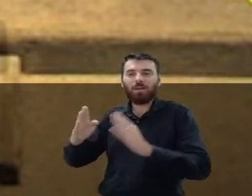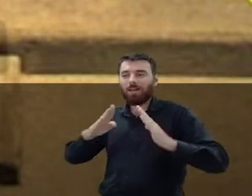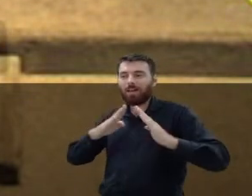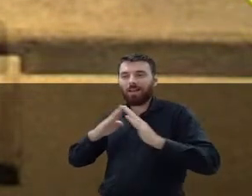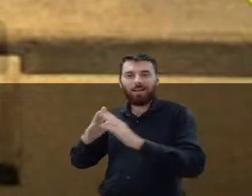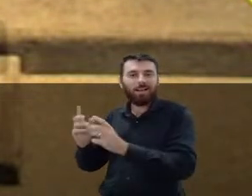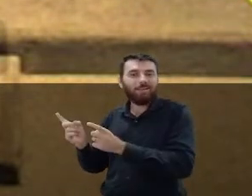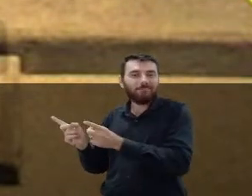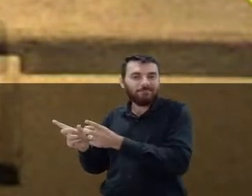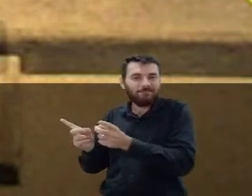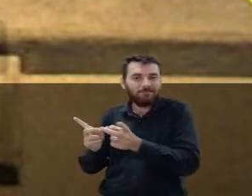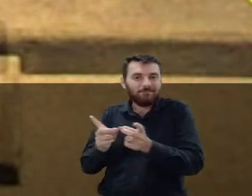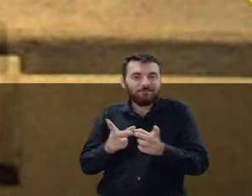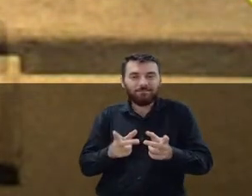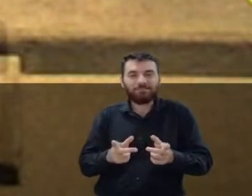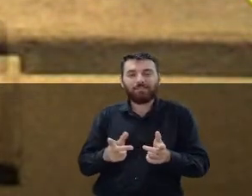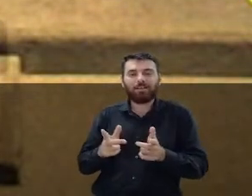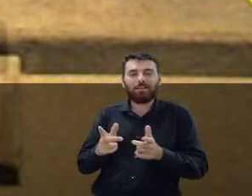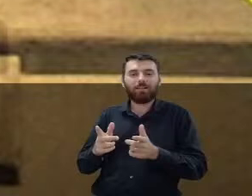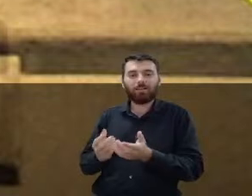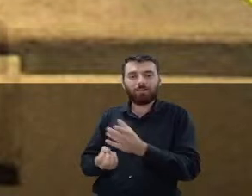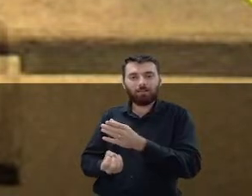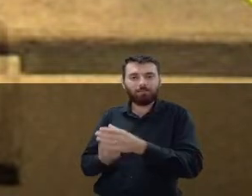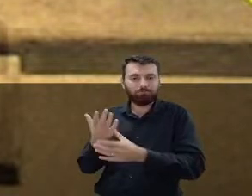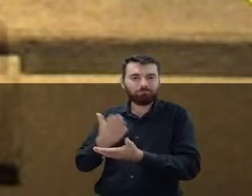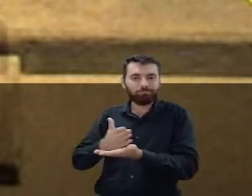diversas declarações de clientes,